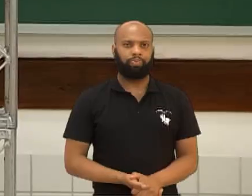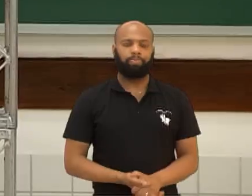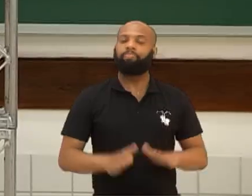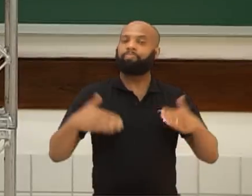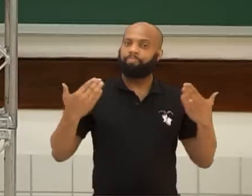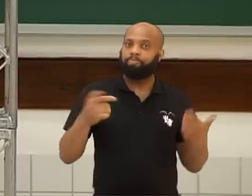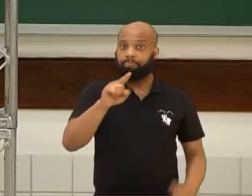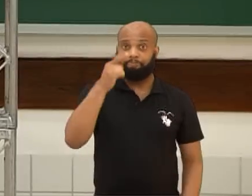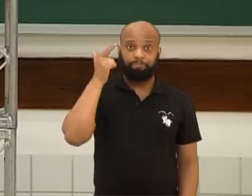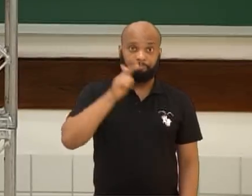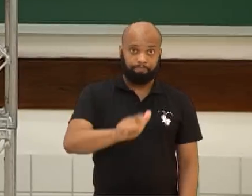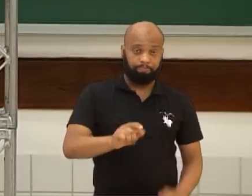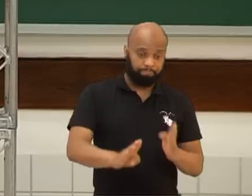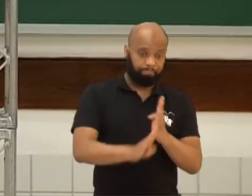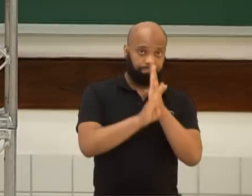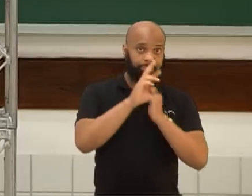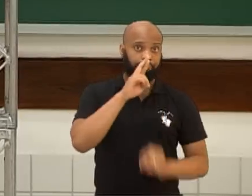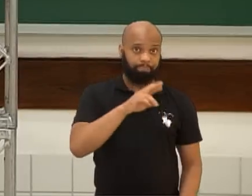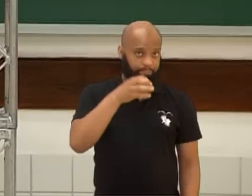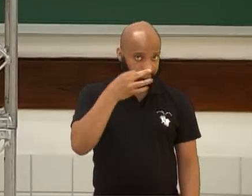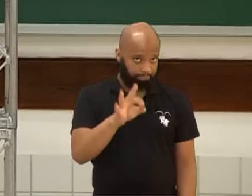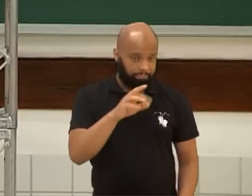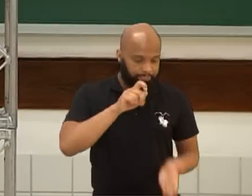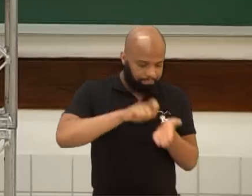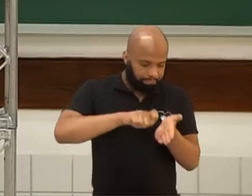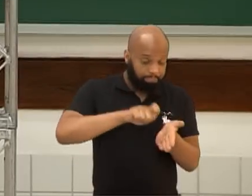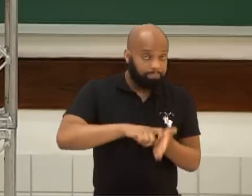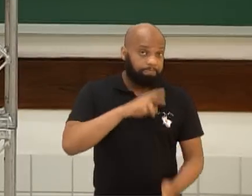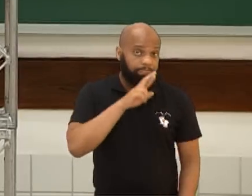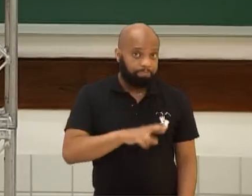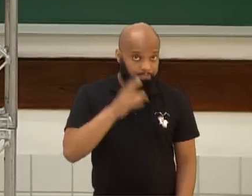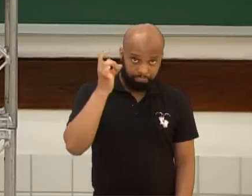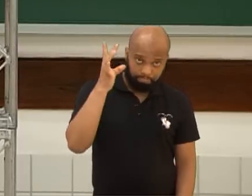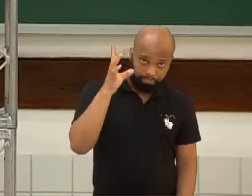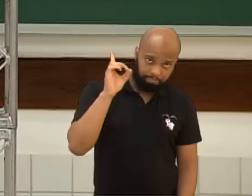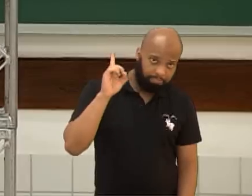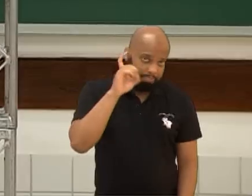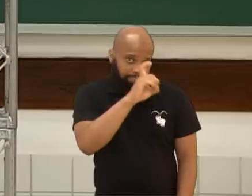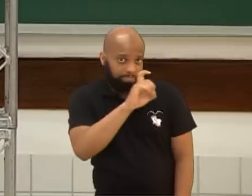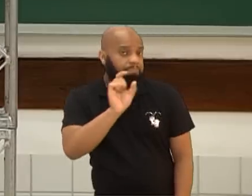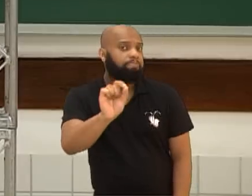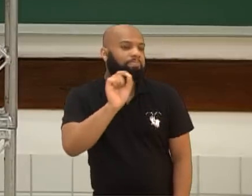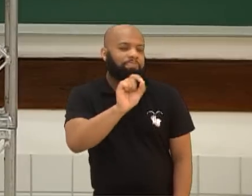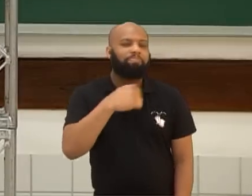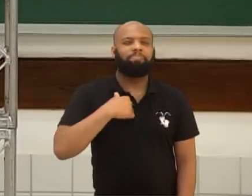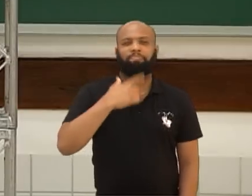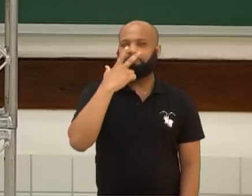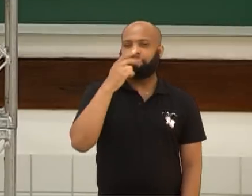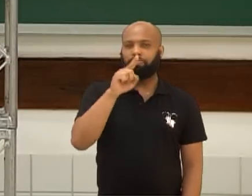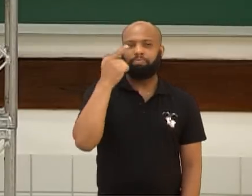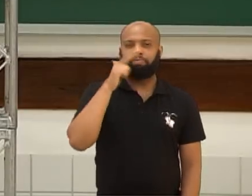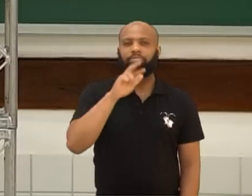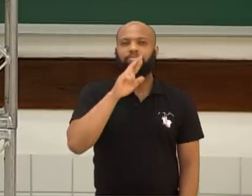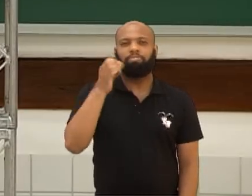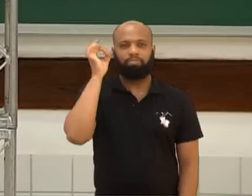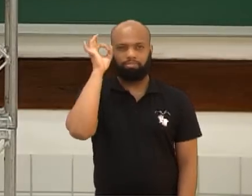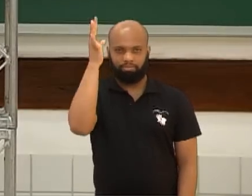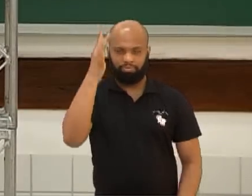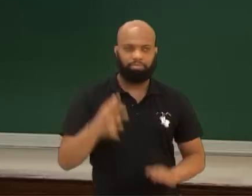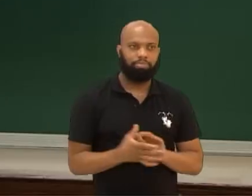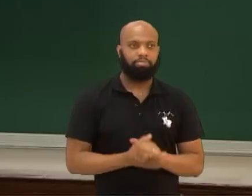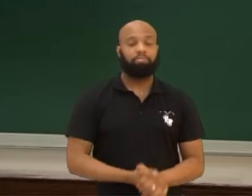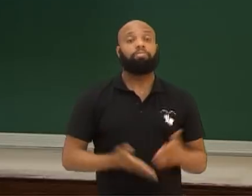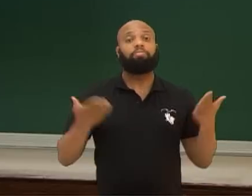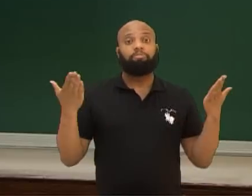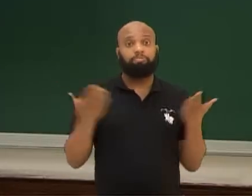E daí? Conseguiram responder? Foi fácil ou foi difícil? Eu acredito que tenha sido fácil. Vem aqui comigo, vamos ver a resposta.